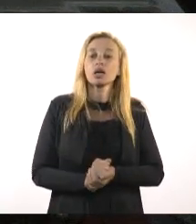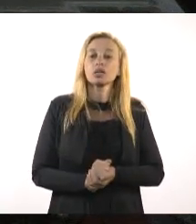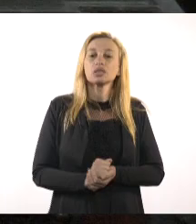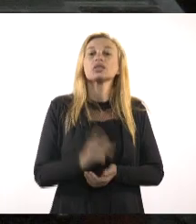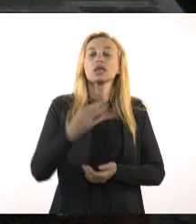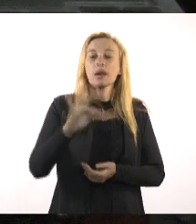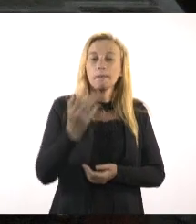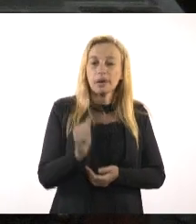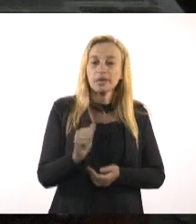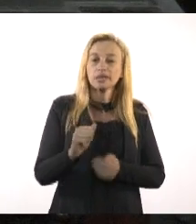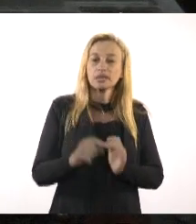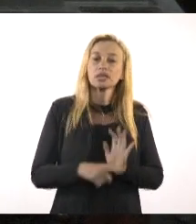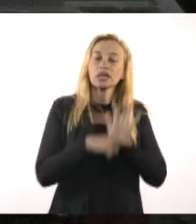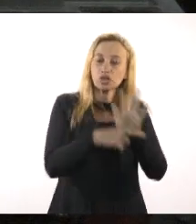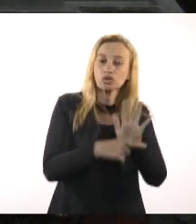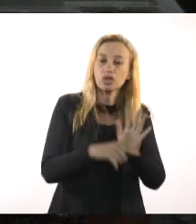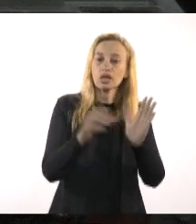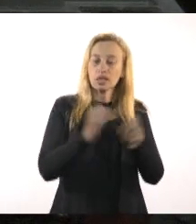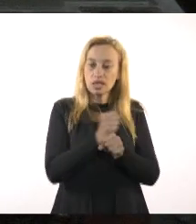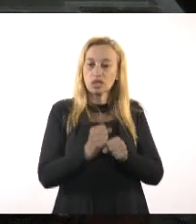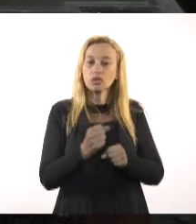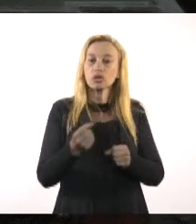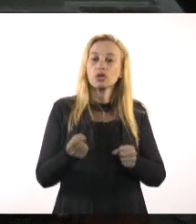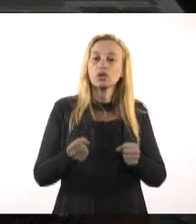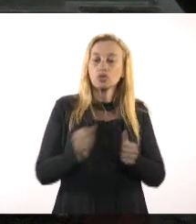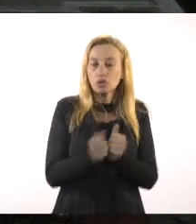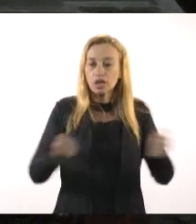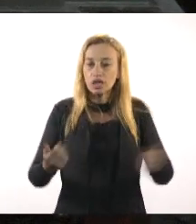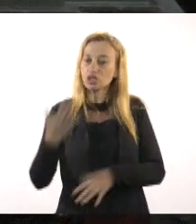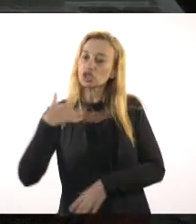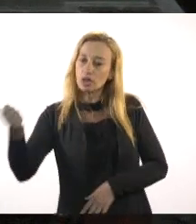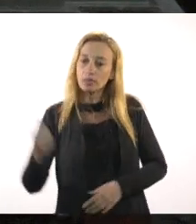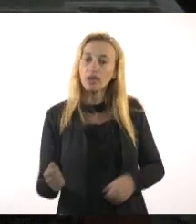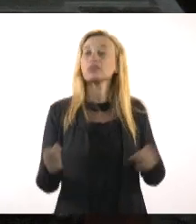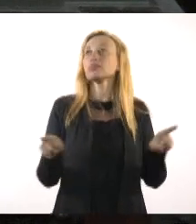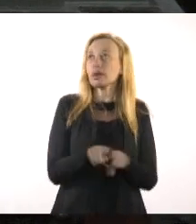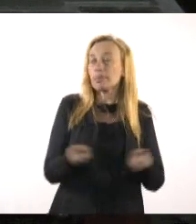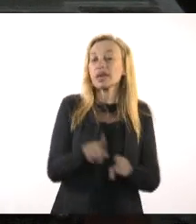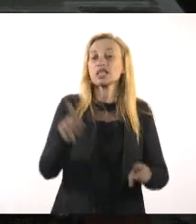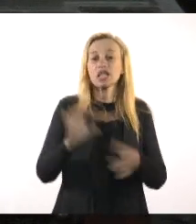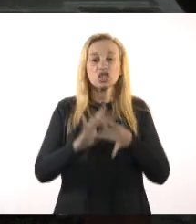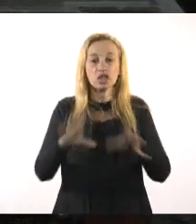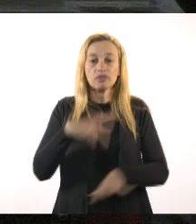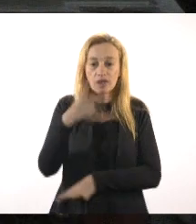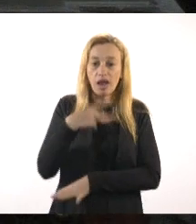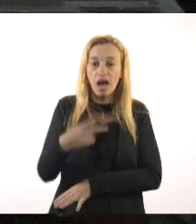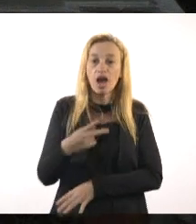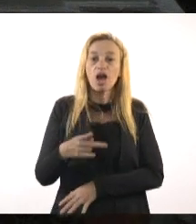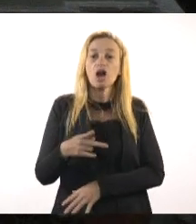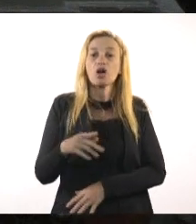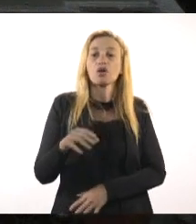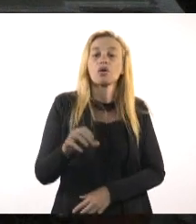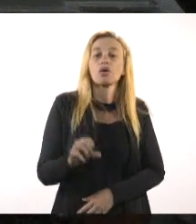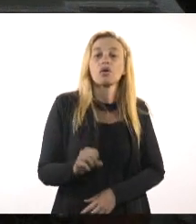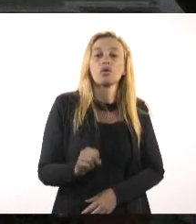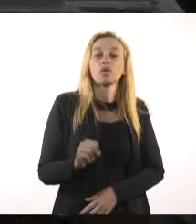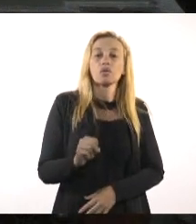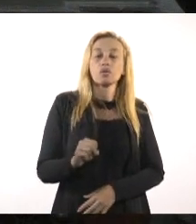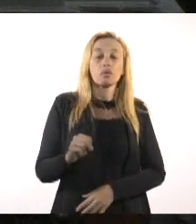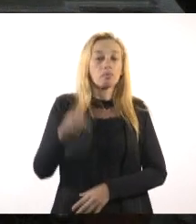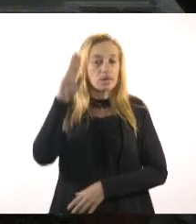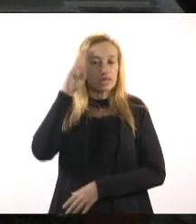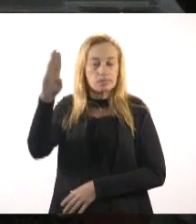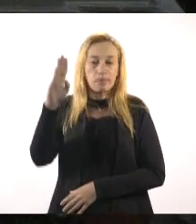da fraternidade esse ano um grande chamado. E aí não podia deixar de citar também um símbolo que é para a nossa campanha